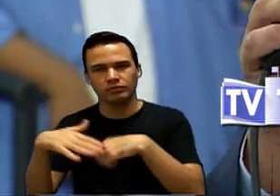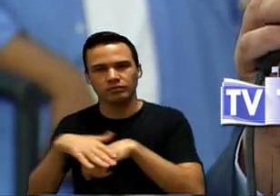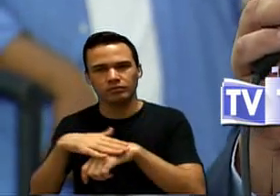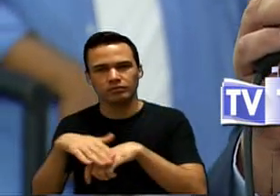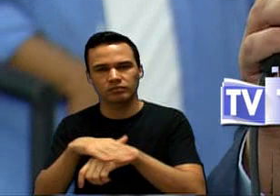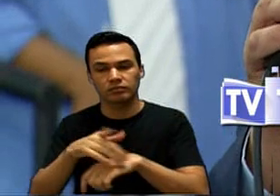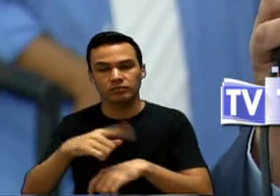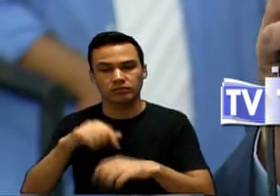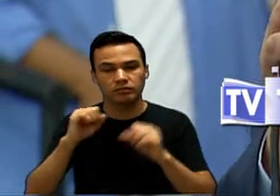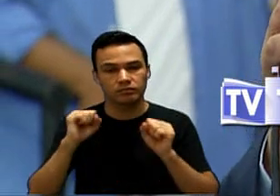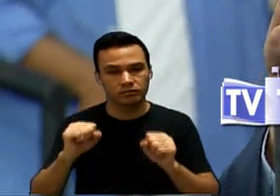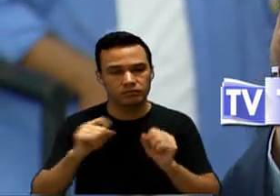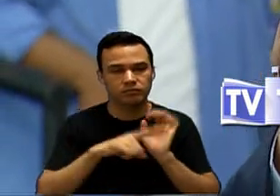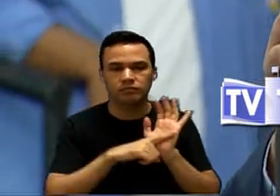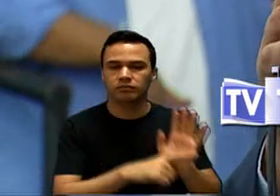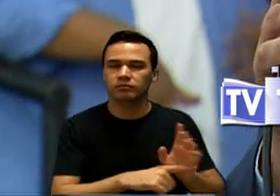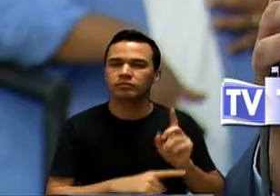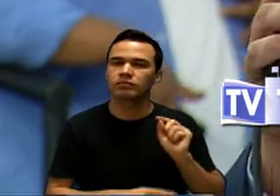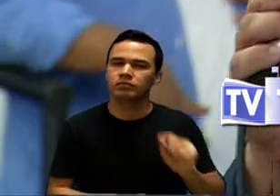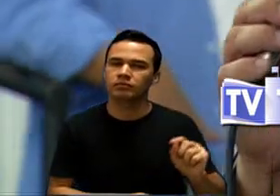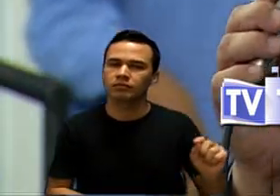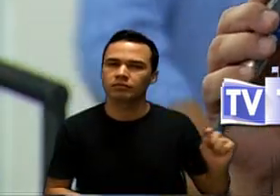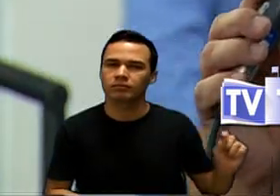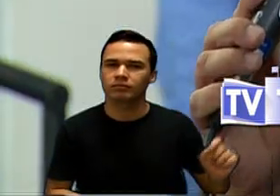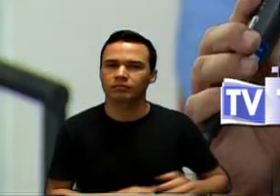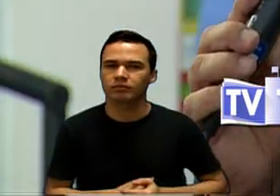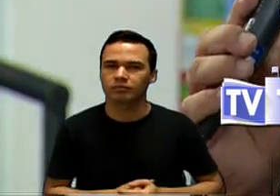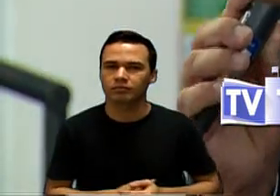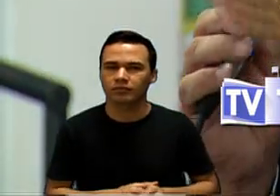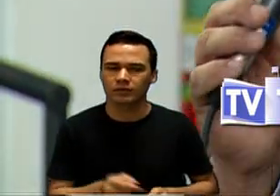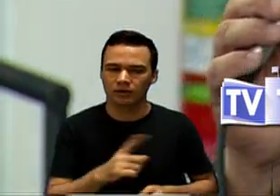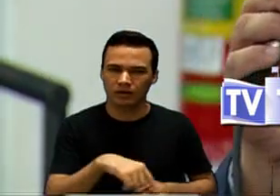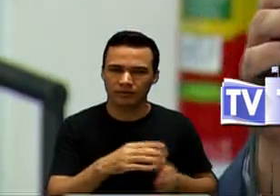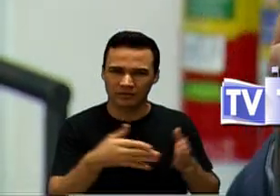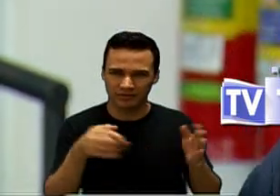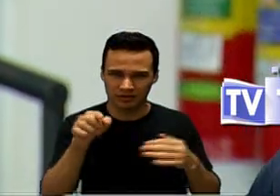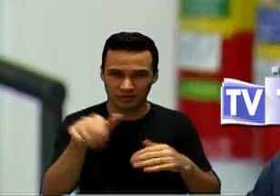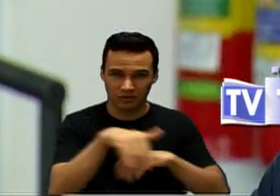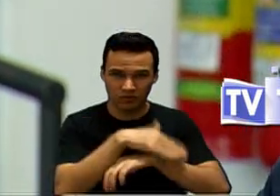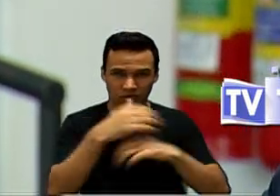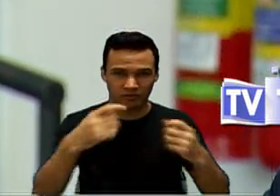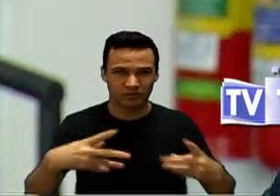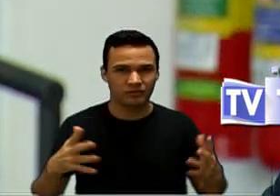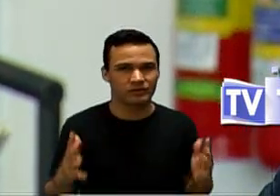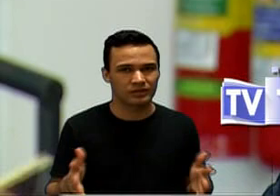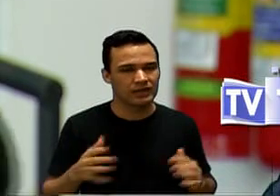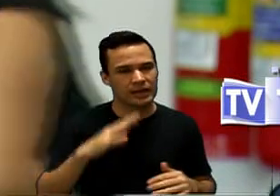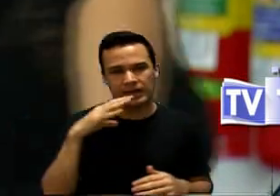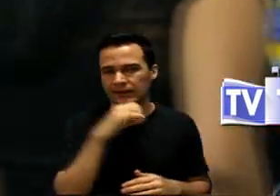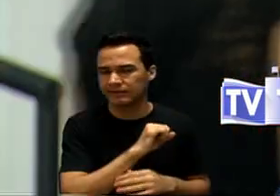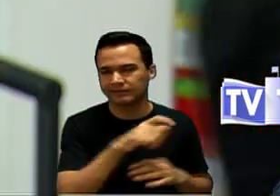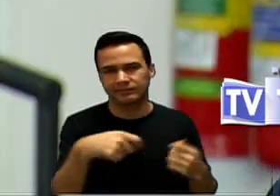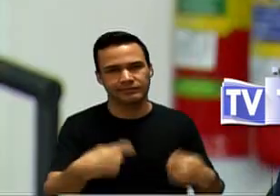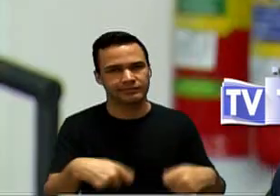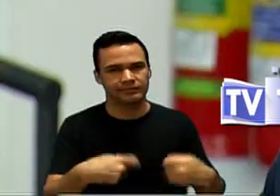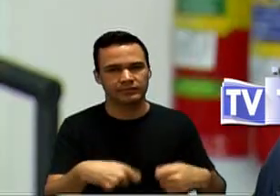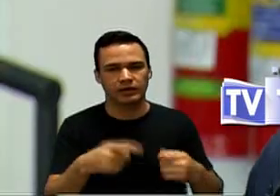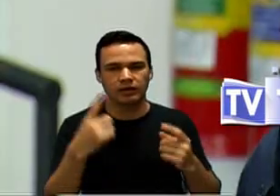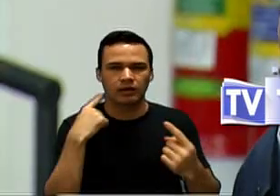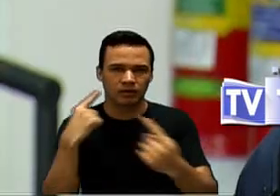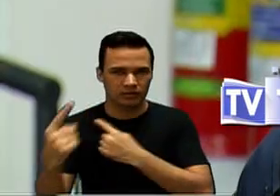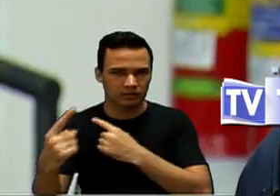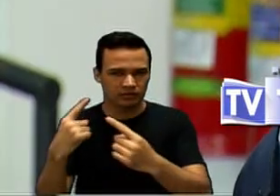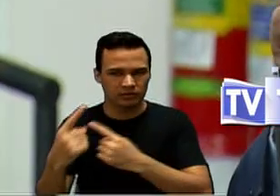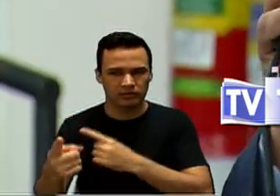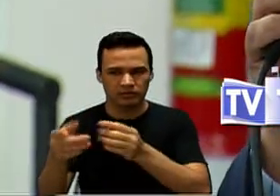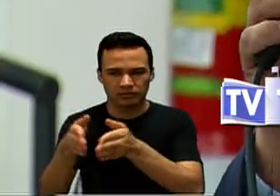ver o que a gente pode estar ajudando, mas esse trecho dessa rua que o senhor citou aí, ela precisa ser urgentemente feita